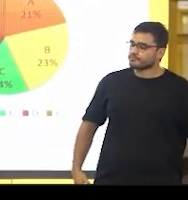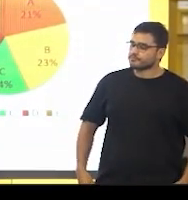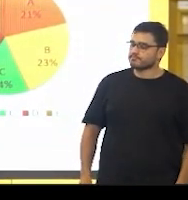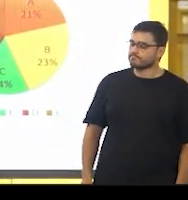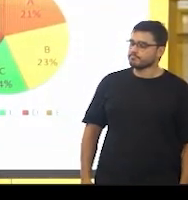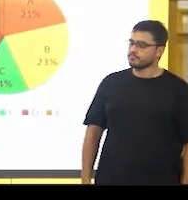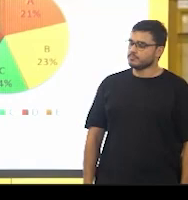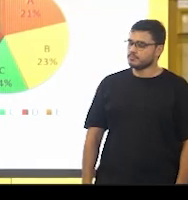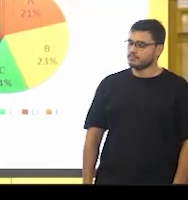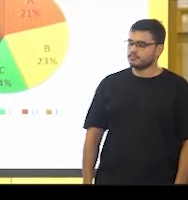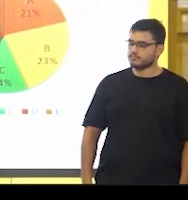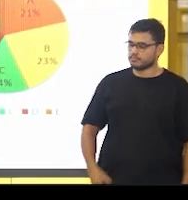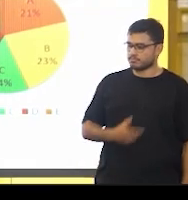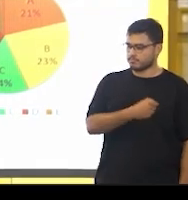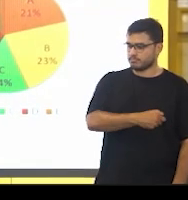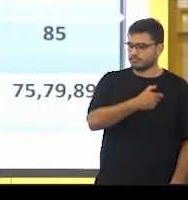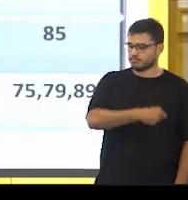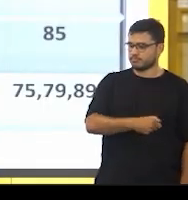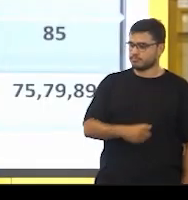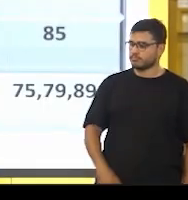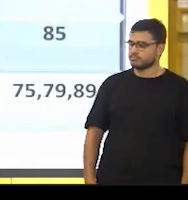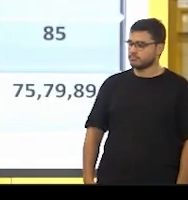exemplo,